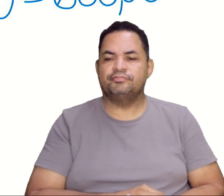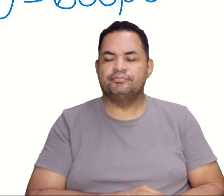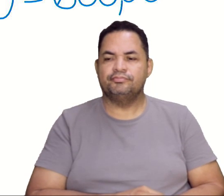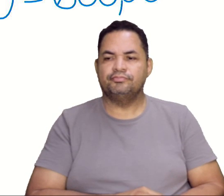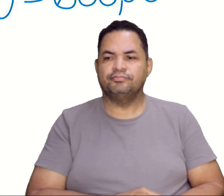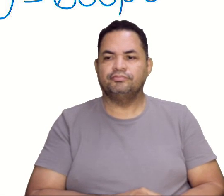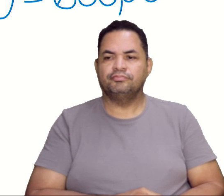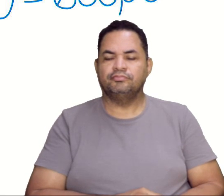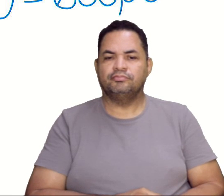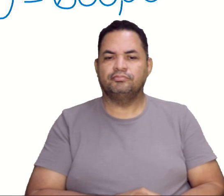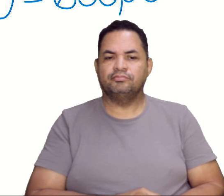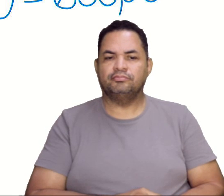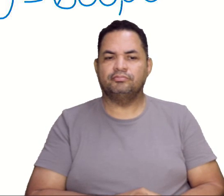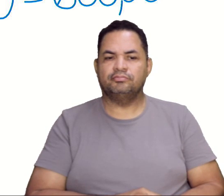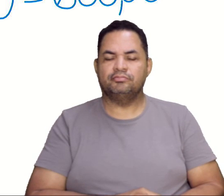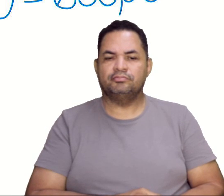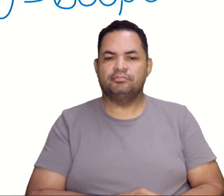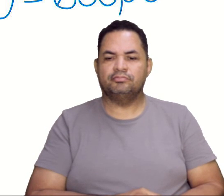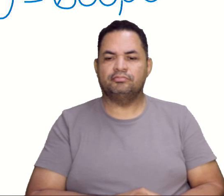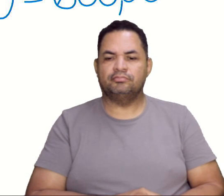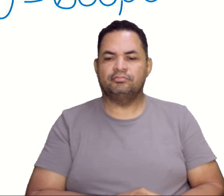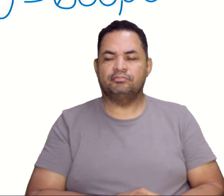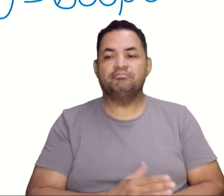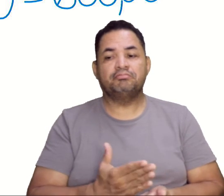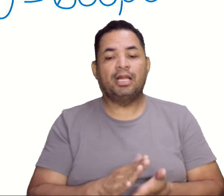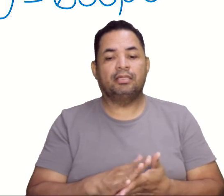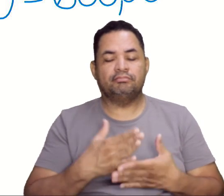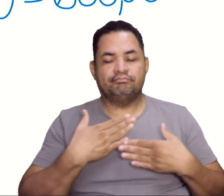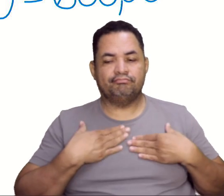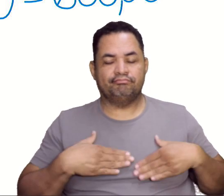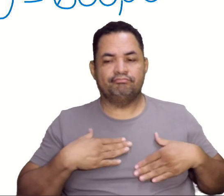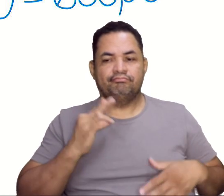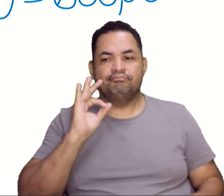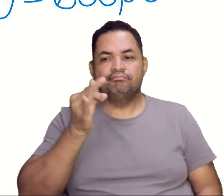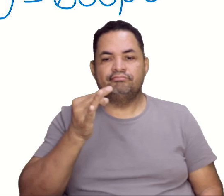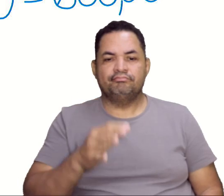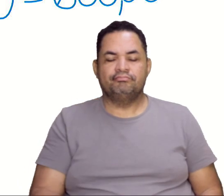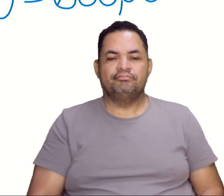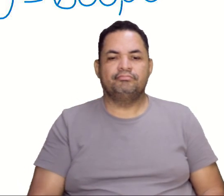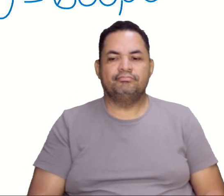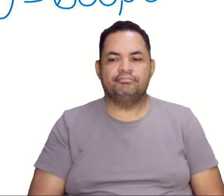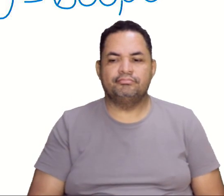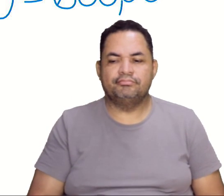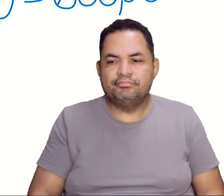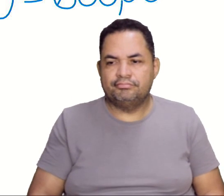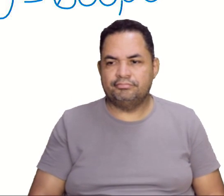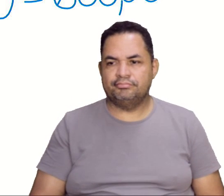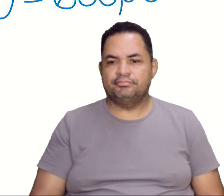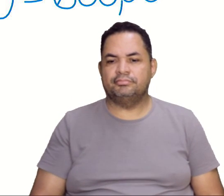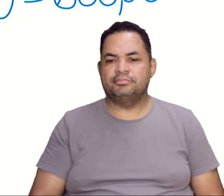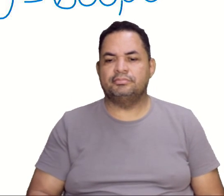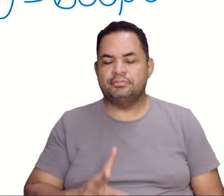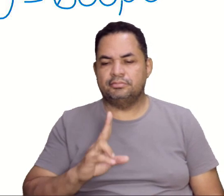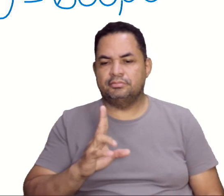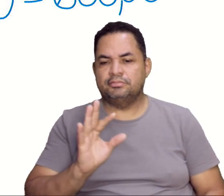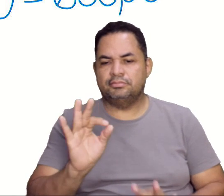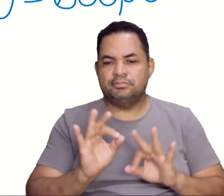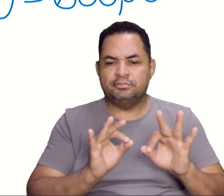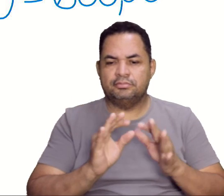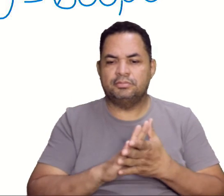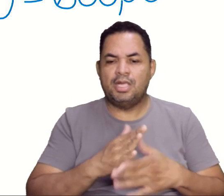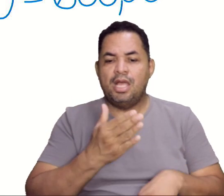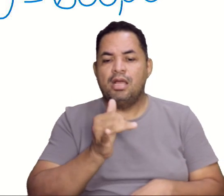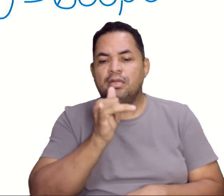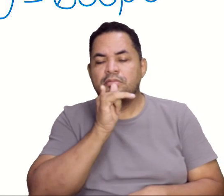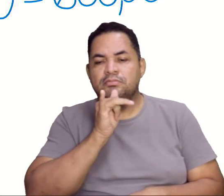certinho tá aí tudo bem né Eu acho que tá tranquilo certo mais ou menos o mesmo modelo né das nossas eh dos nossos